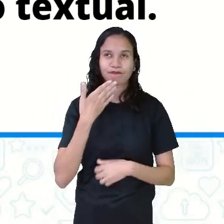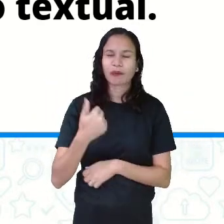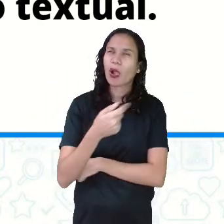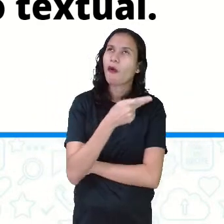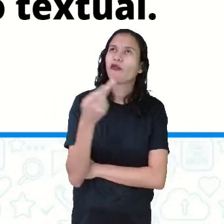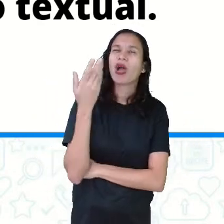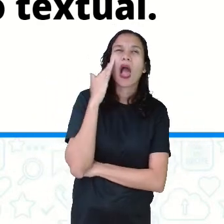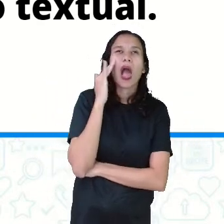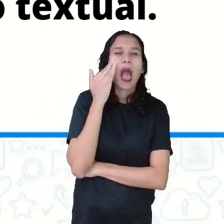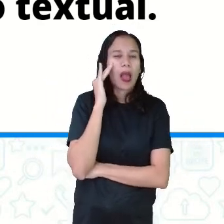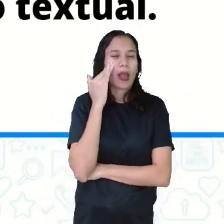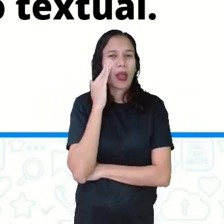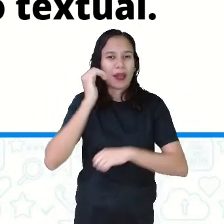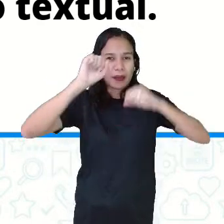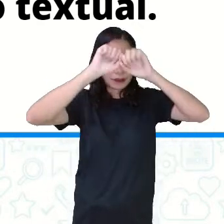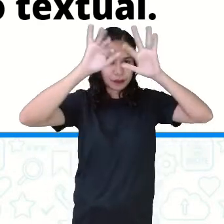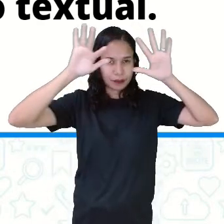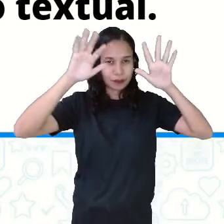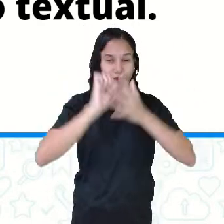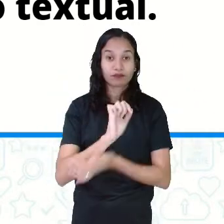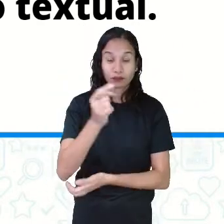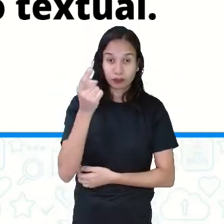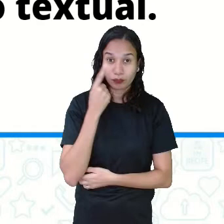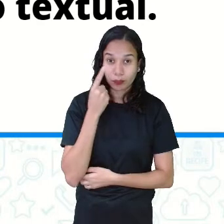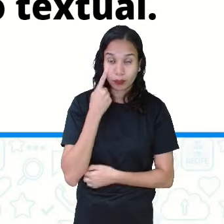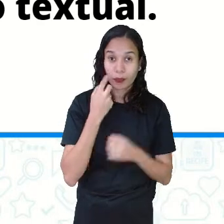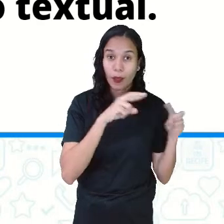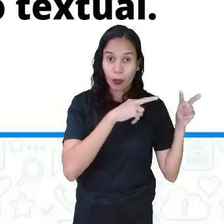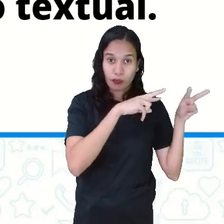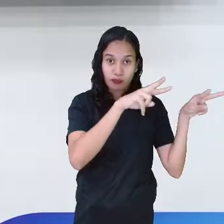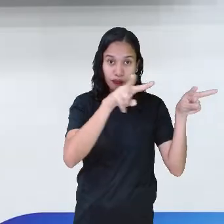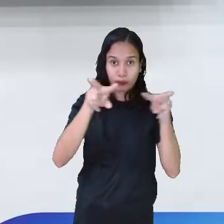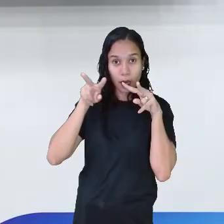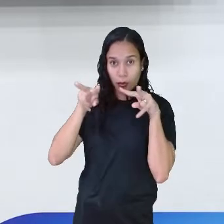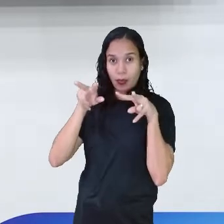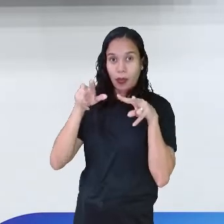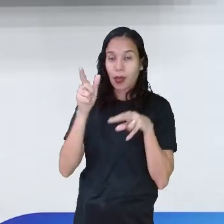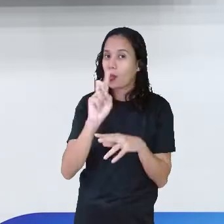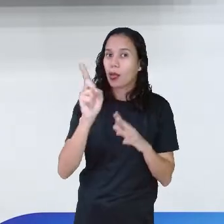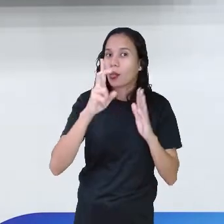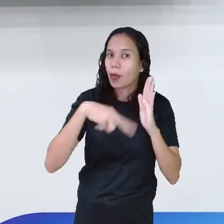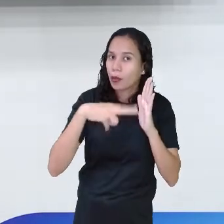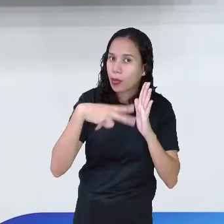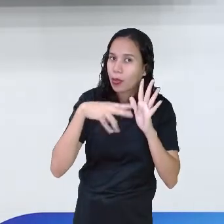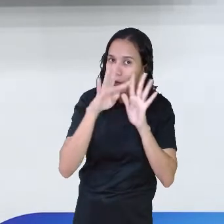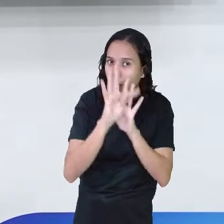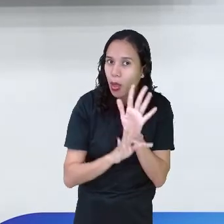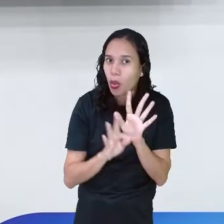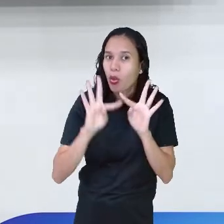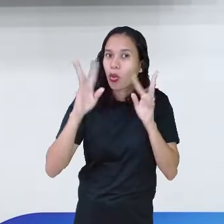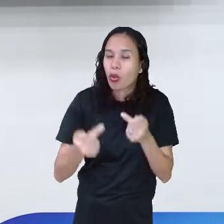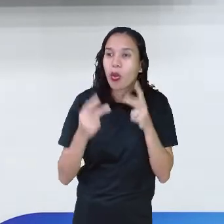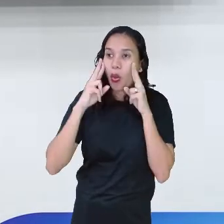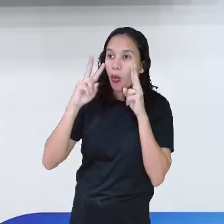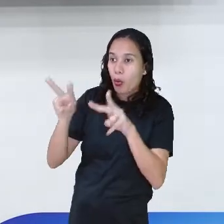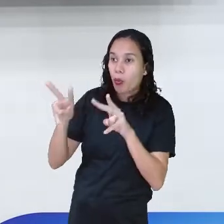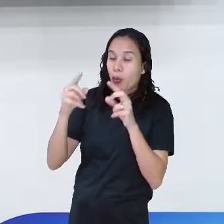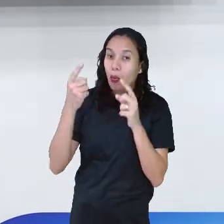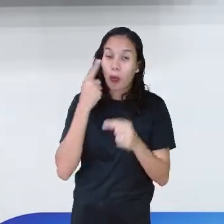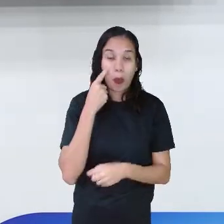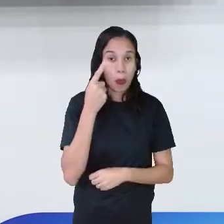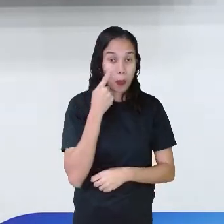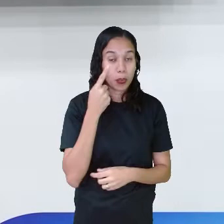vocês vão entender melhor. Olha aqui para mim todo mundo, ninguém vai ler texto agora, muito bom, todo mundo vai olhar para mim, vejam